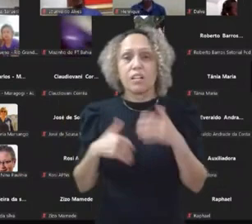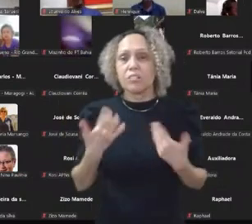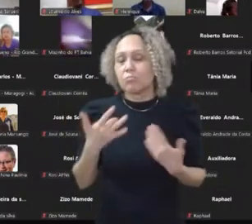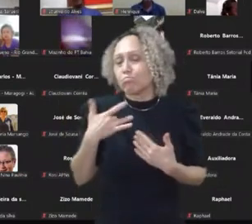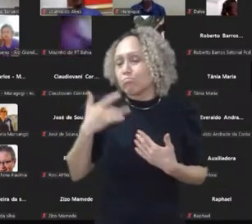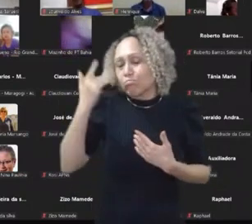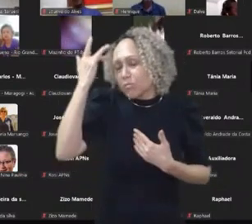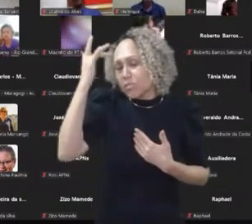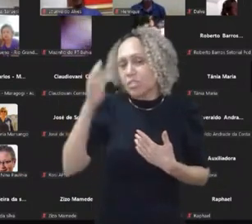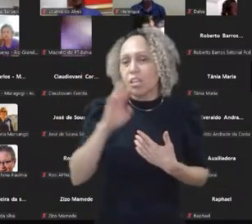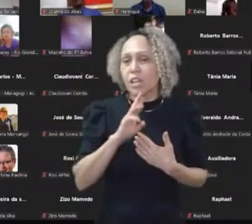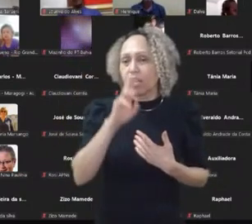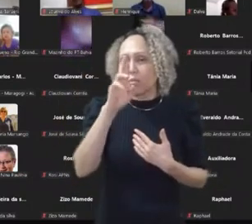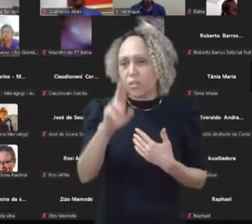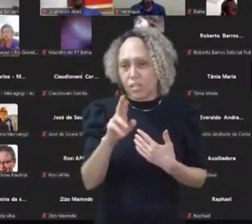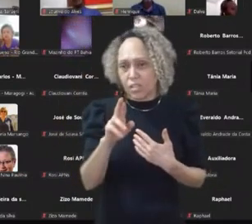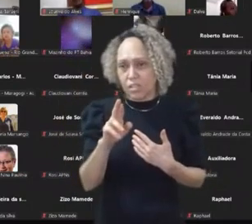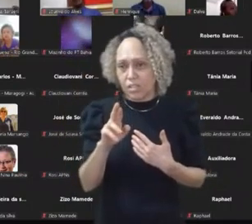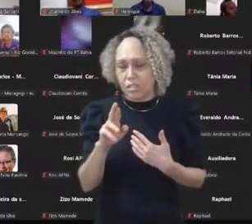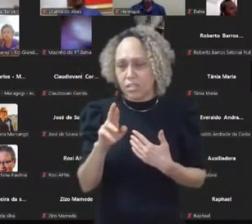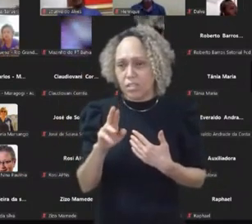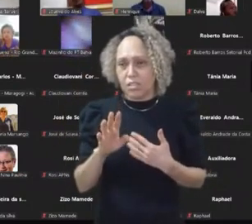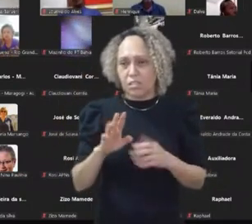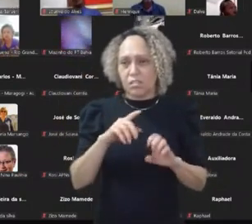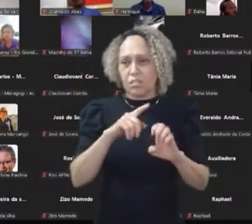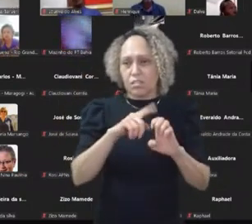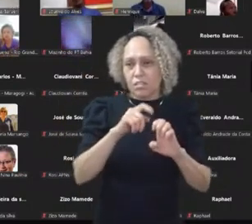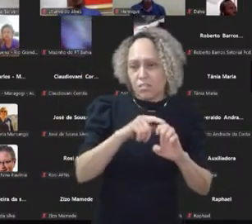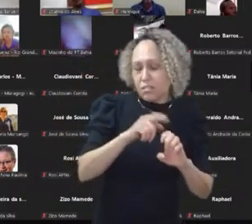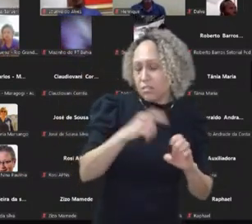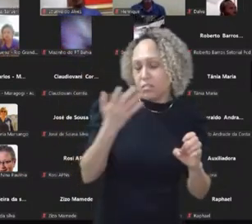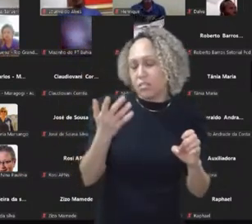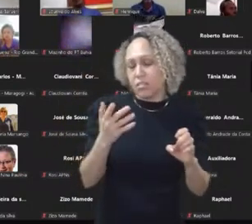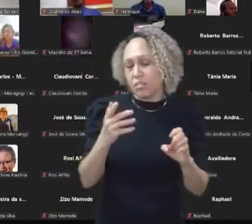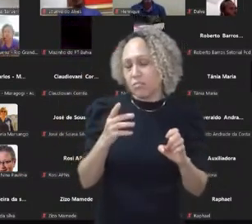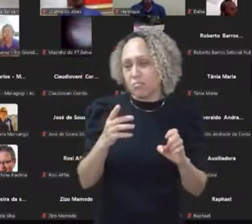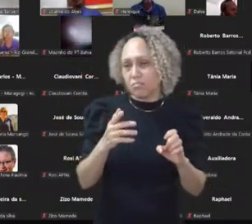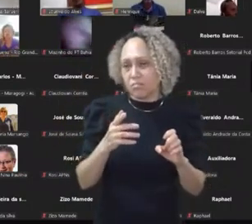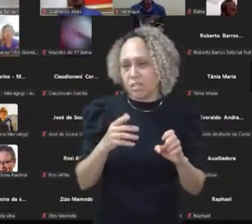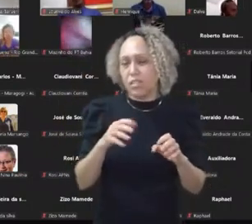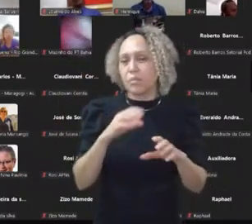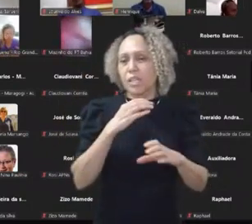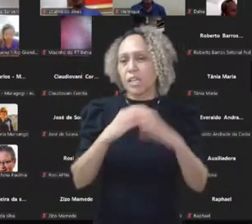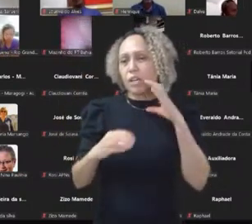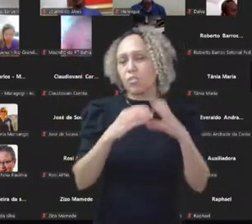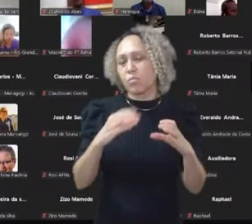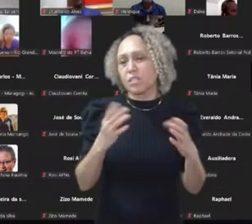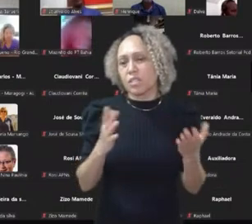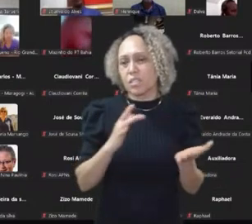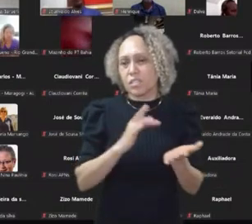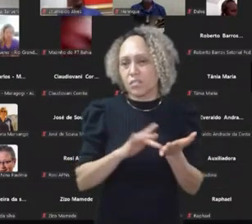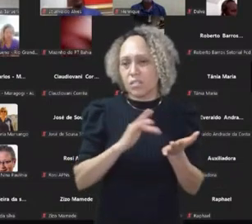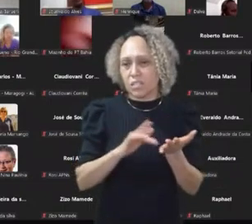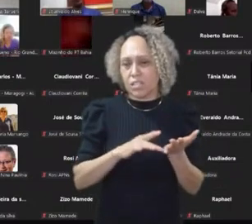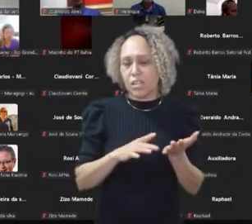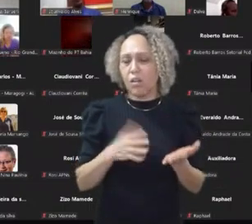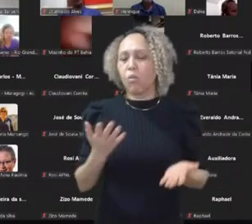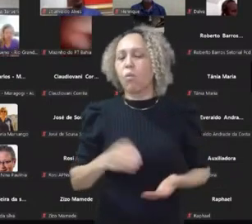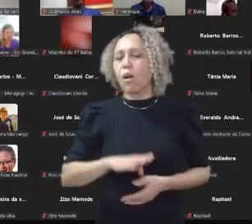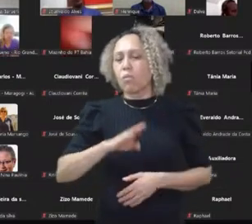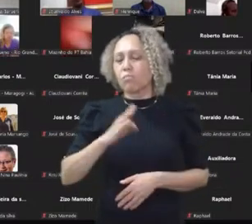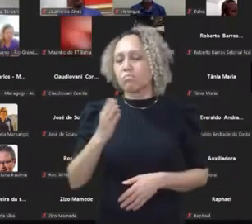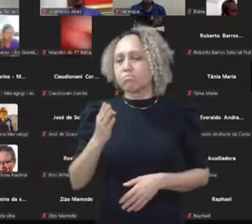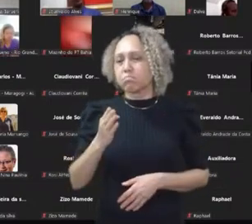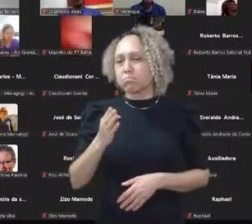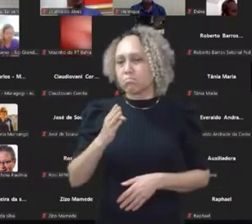que de fato as redes quando tu fala empreendedorismo Tigrinho tu tá vendo que é tudo comunicação digital também então o estilo de vida da comunicação digital